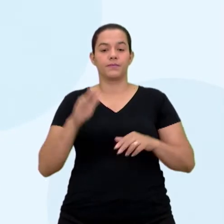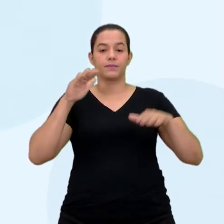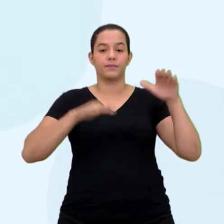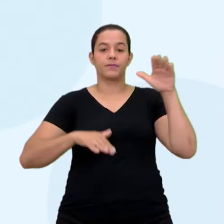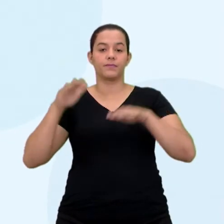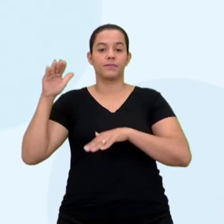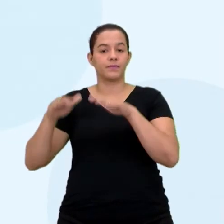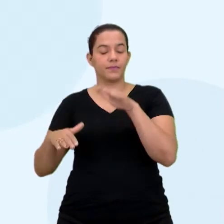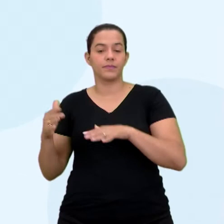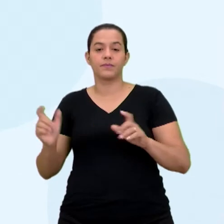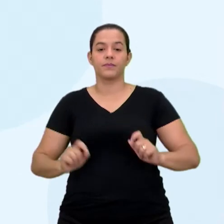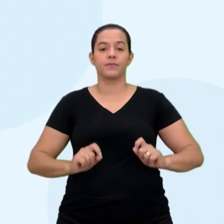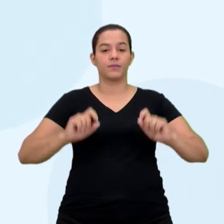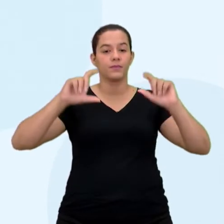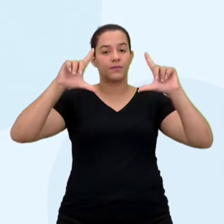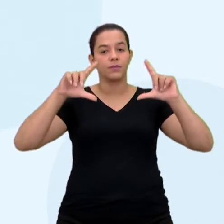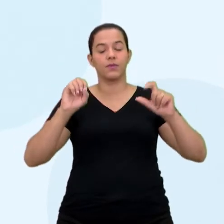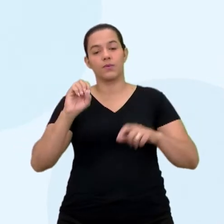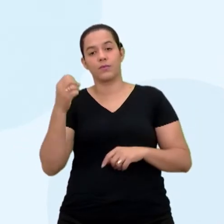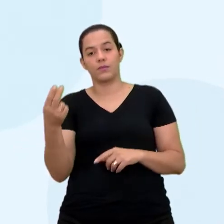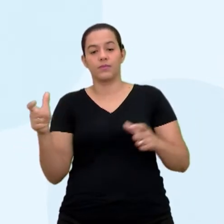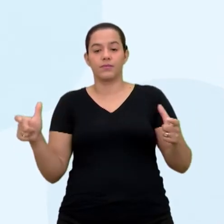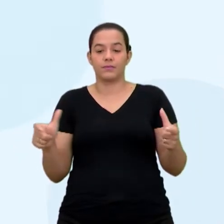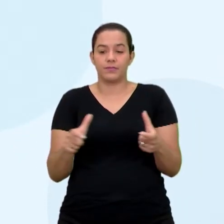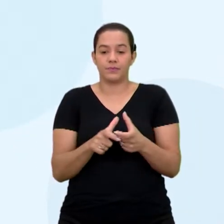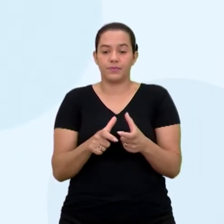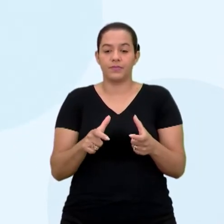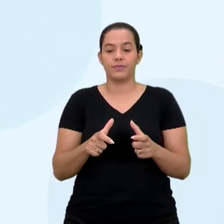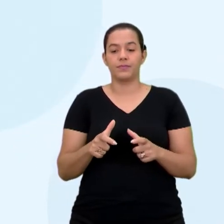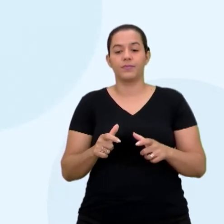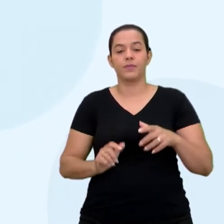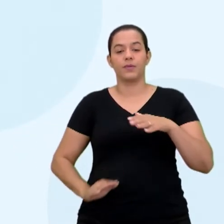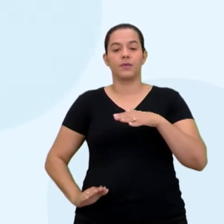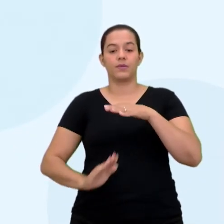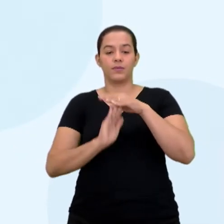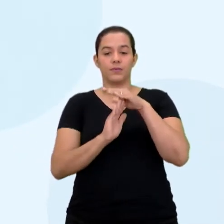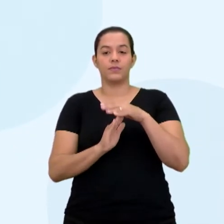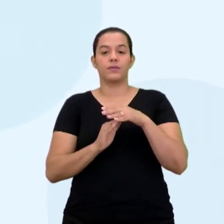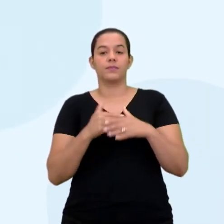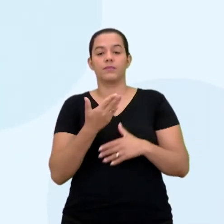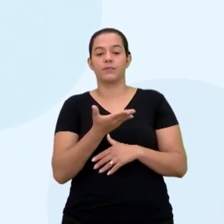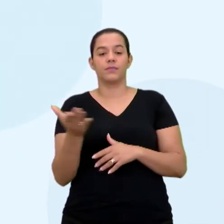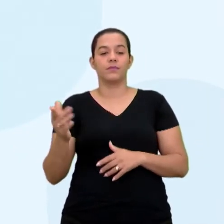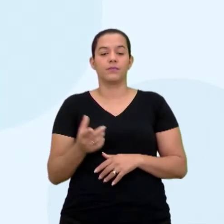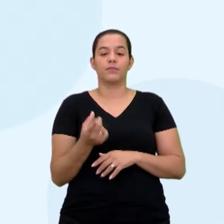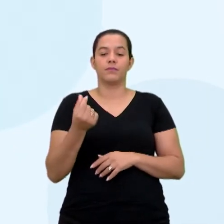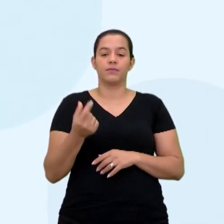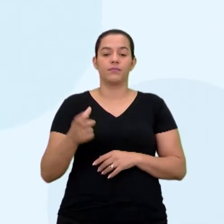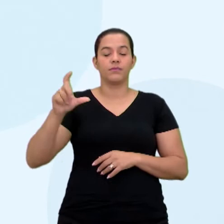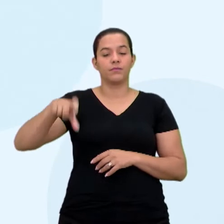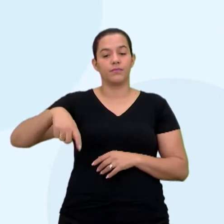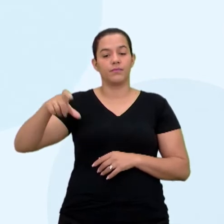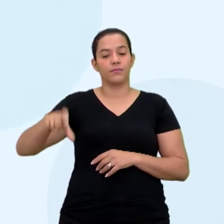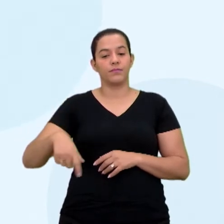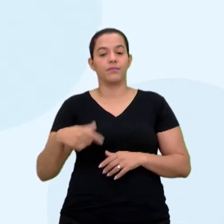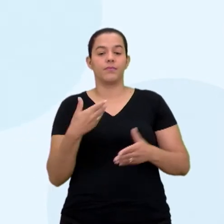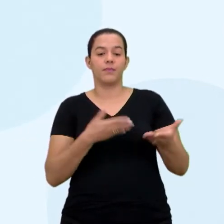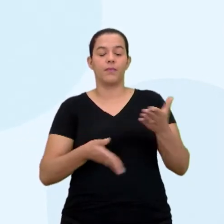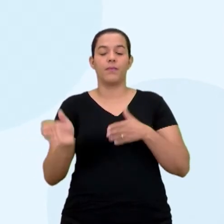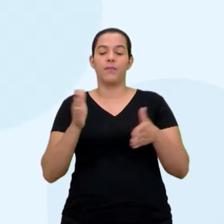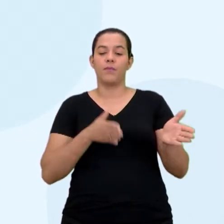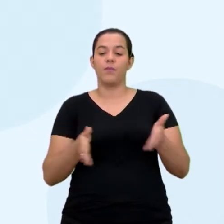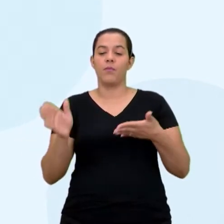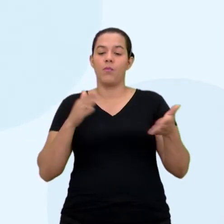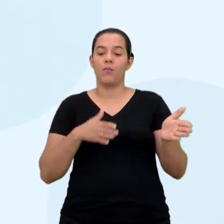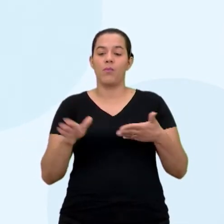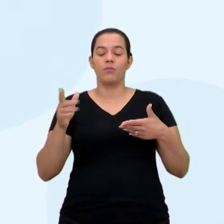aí a gente considera o aumento ou a diminuição do limite de crédito de um certo correntista em decorrência da sua